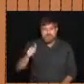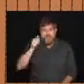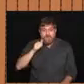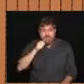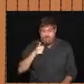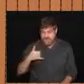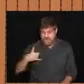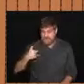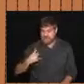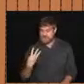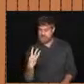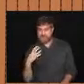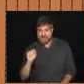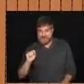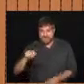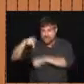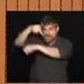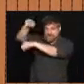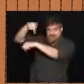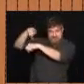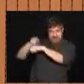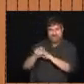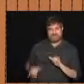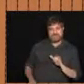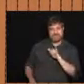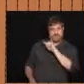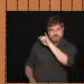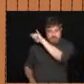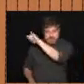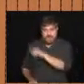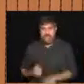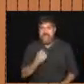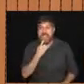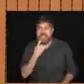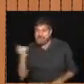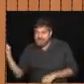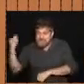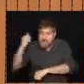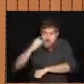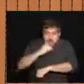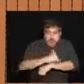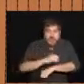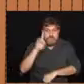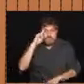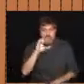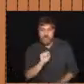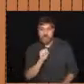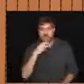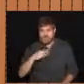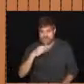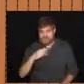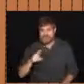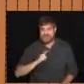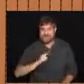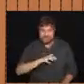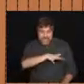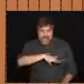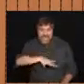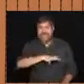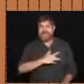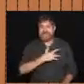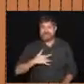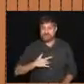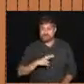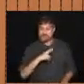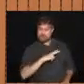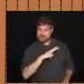48 anos que viajou por vários países da Europa, voltou a Campinas no dia 8 de março, foi atendida na rede privada,